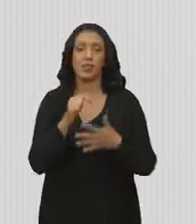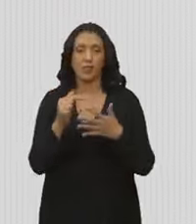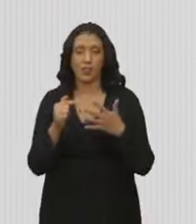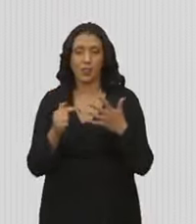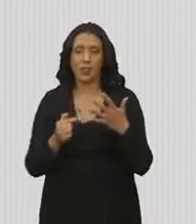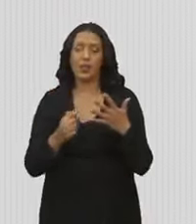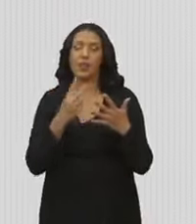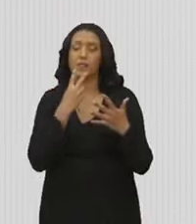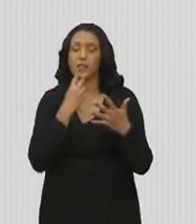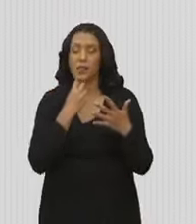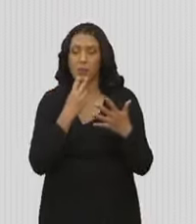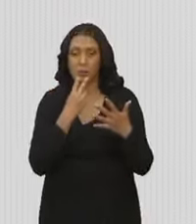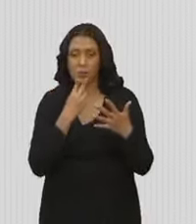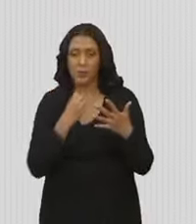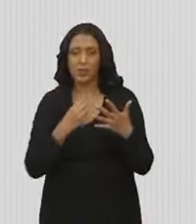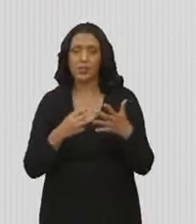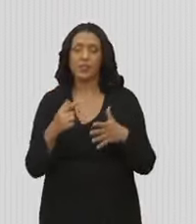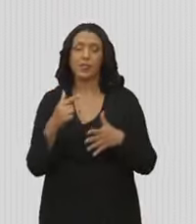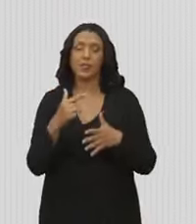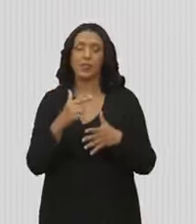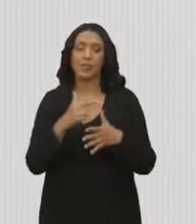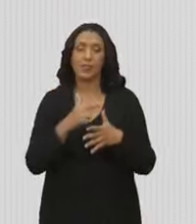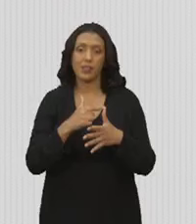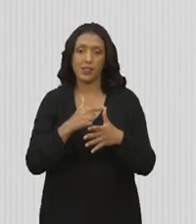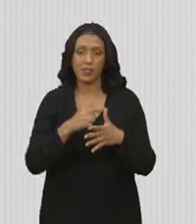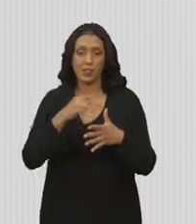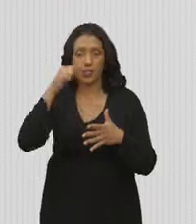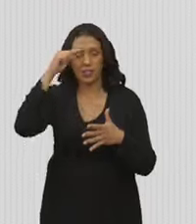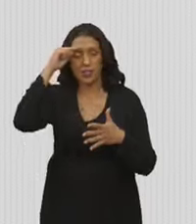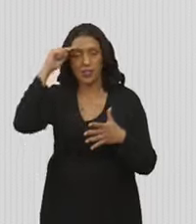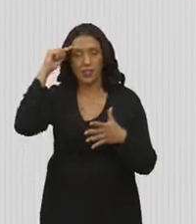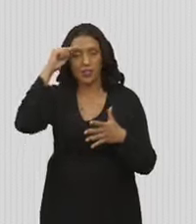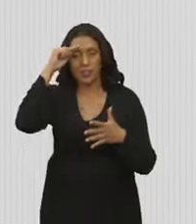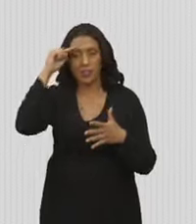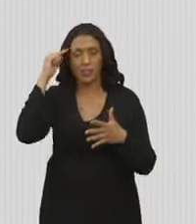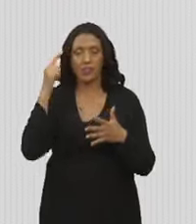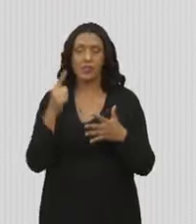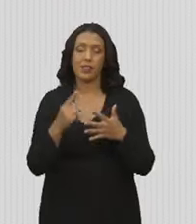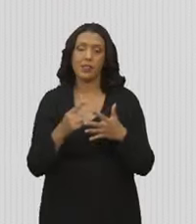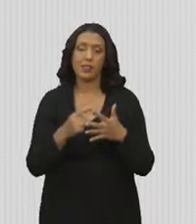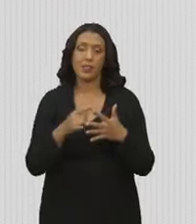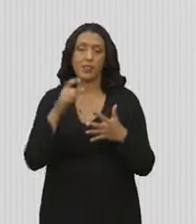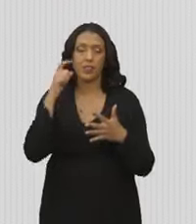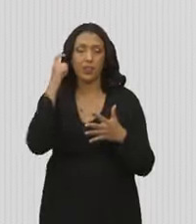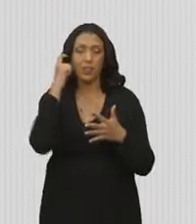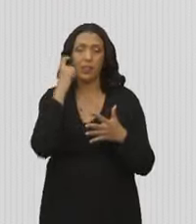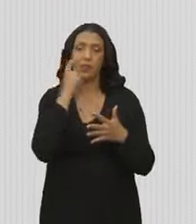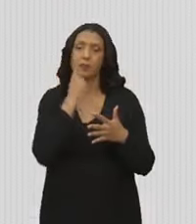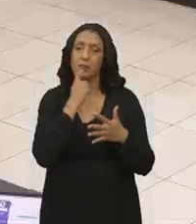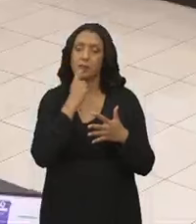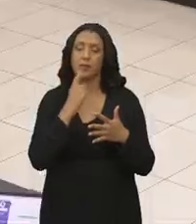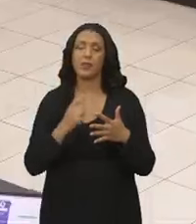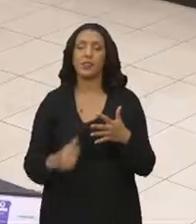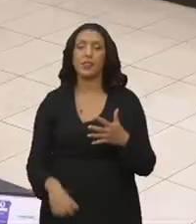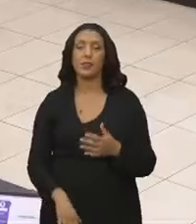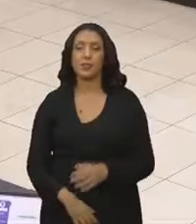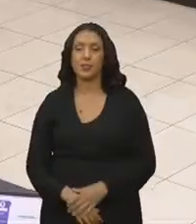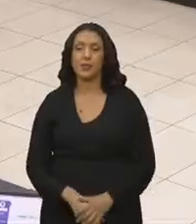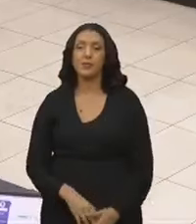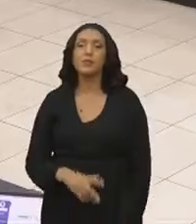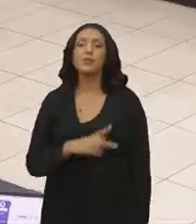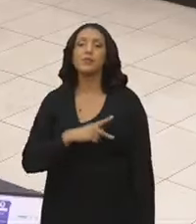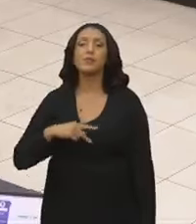Lua? Como vota o vereador Daniel Mariano? Como vota o vereador Gabriel Belém? Presidente, quero justificar meu